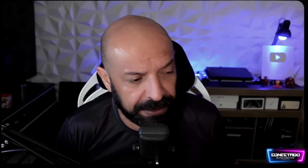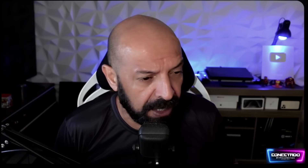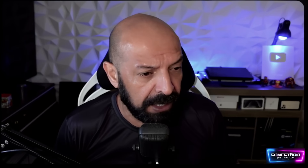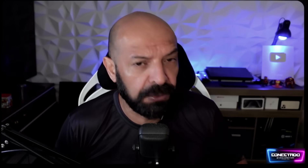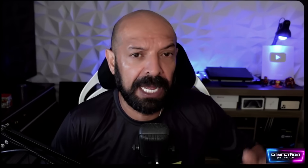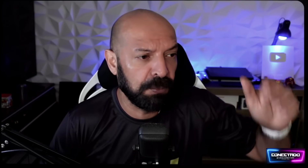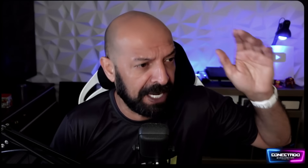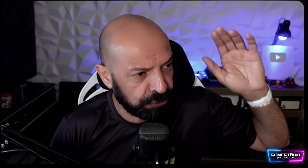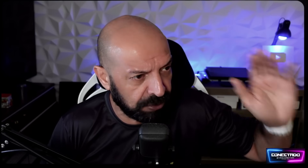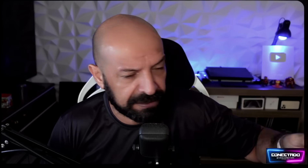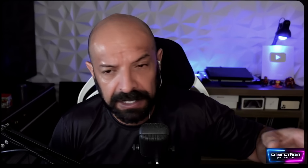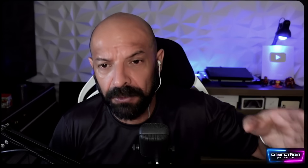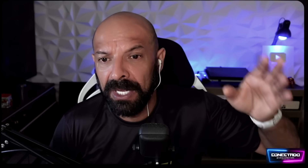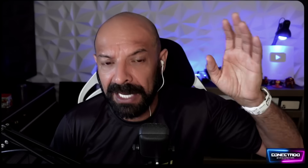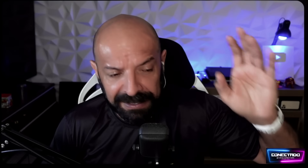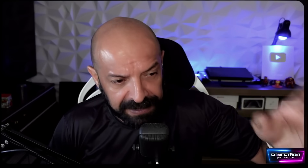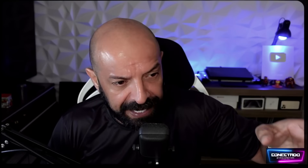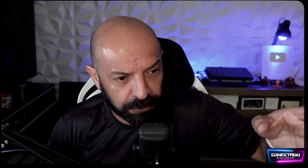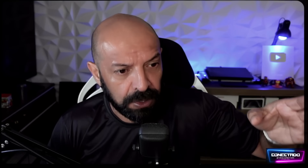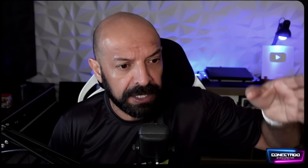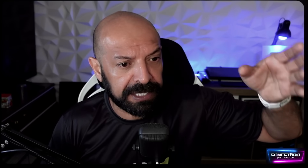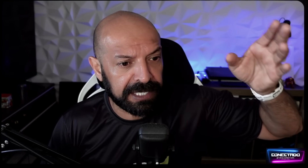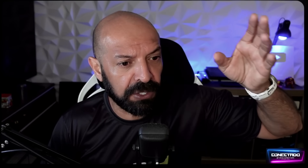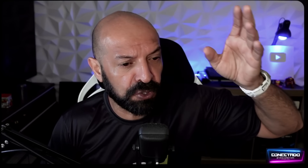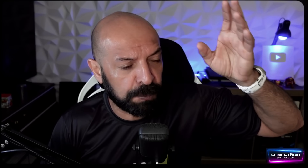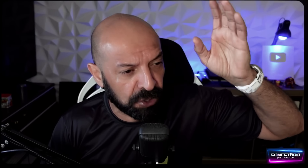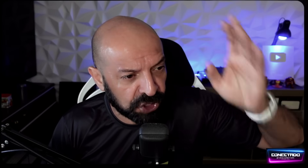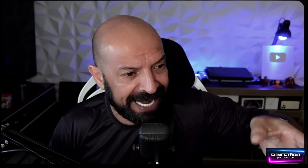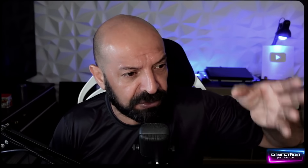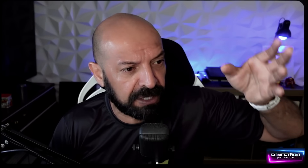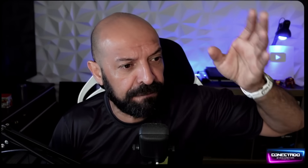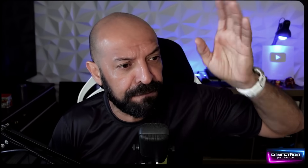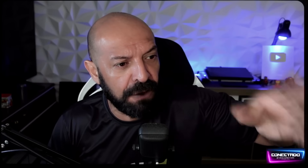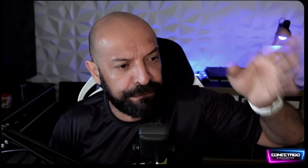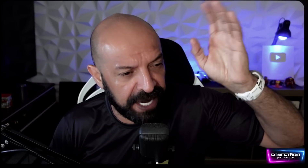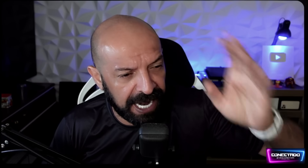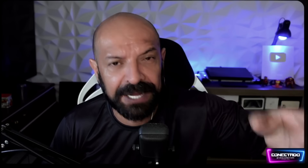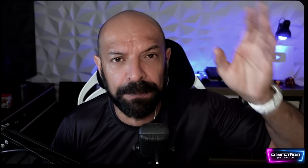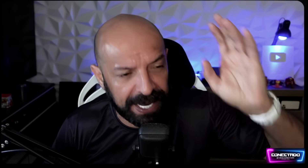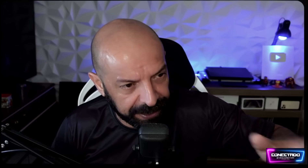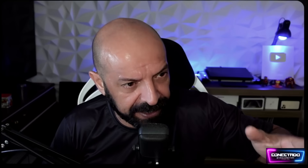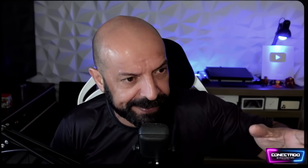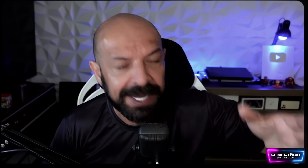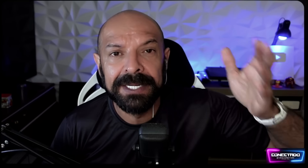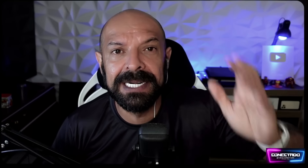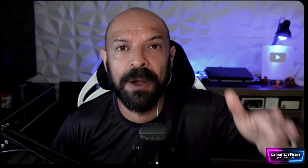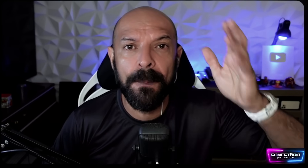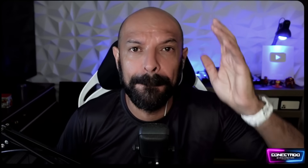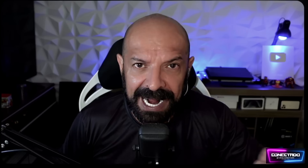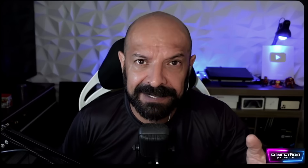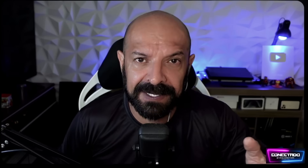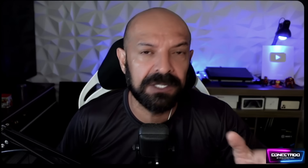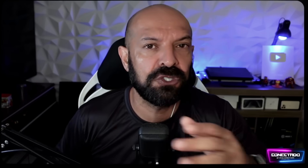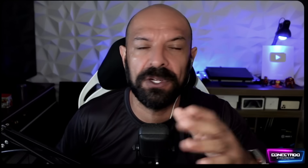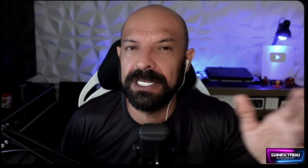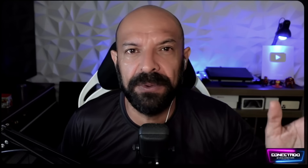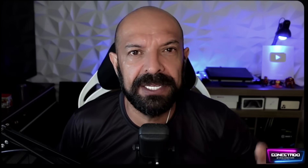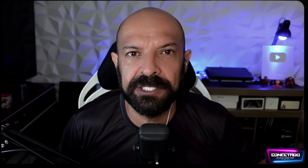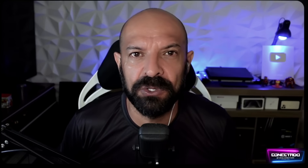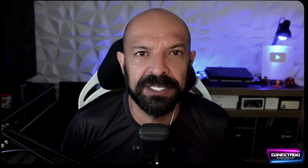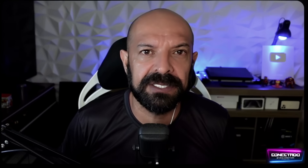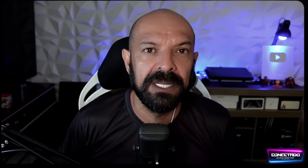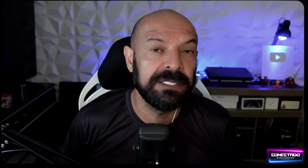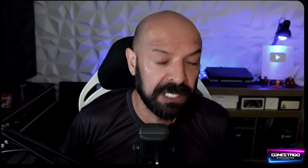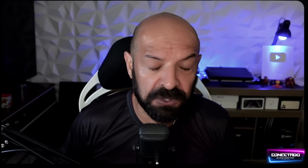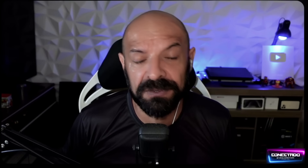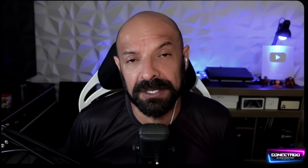combate que eu quero. Eu quero uma articulação lá dentro e que os projetos que vão ferrar o país não passem. Só que não é